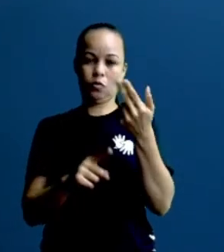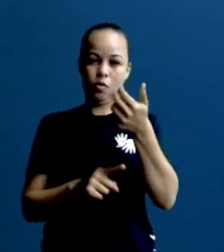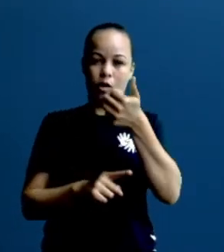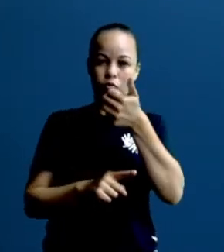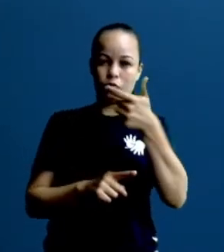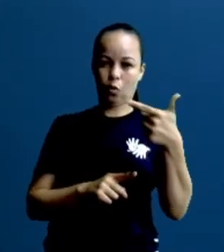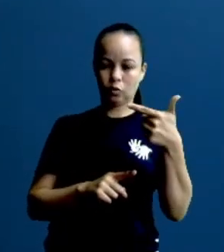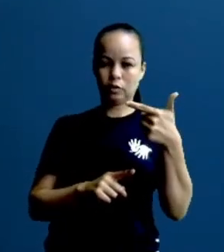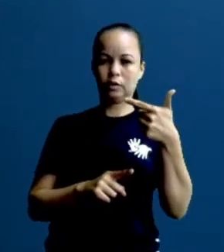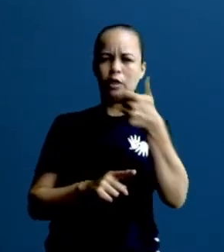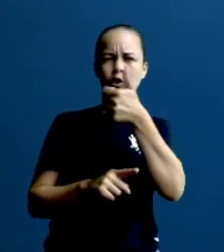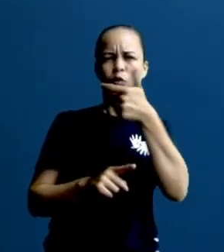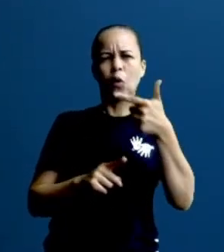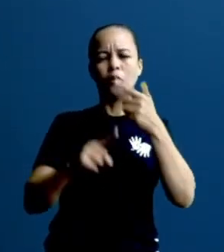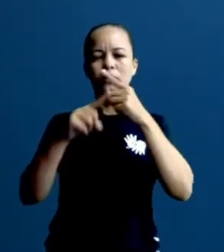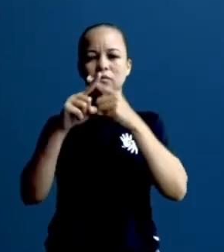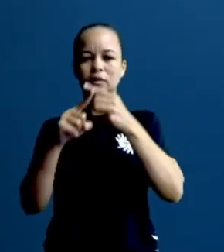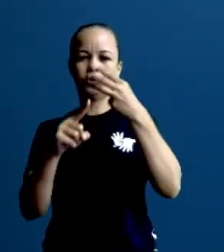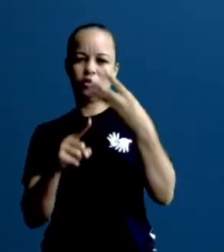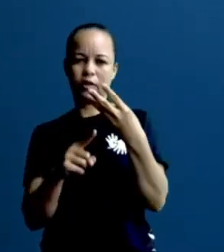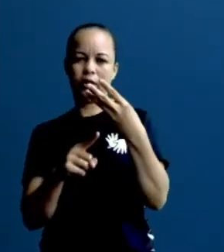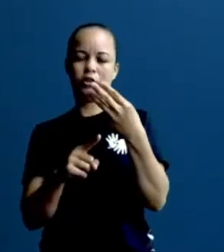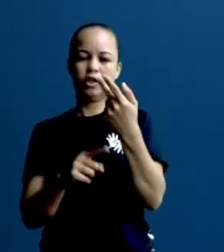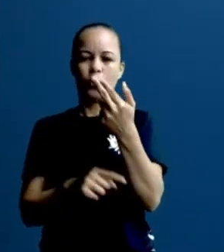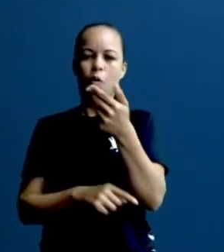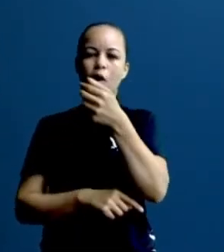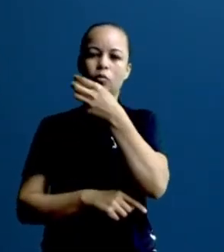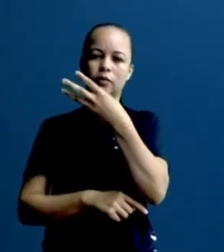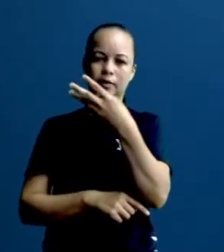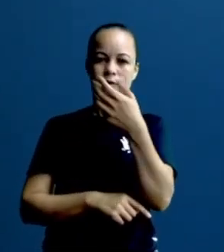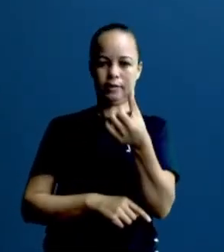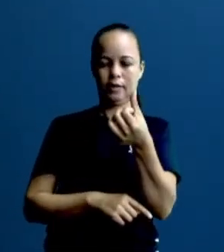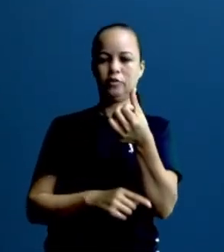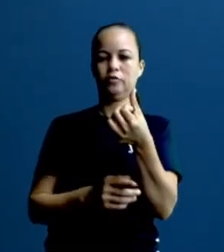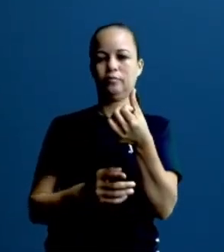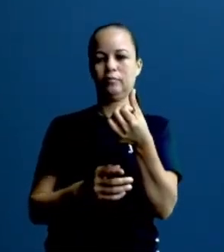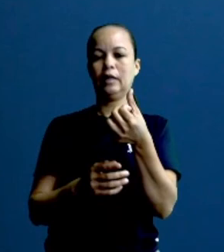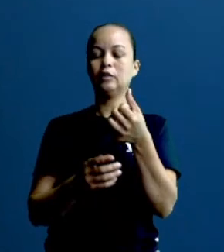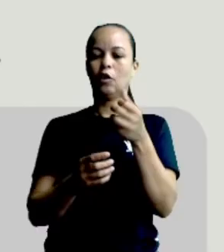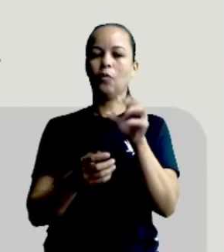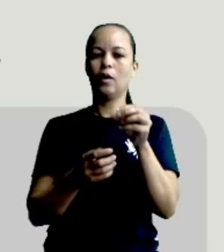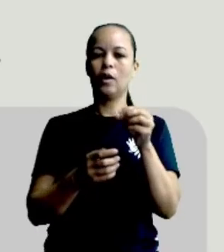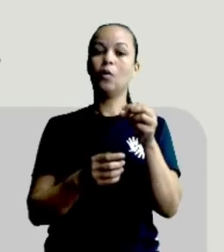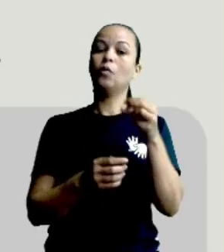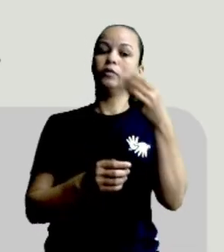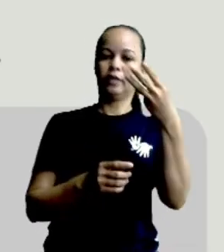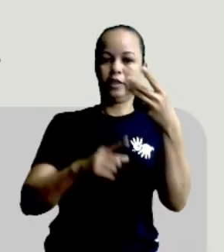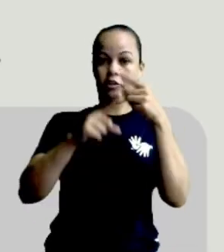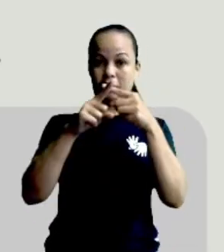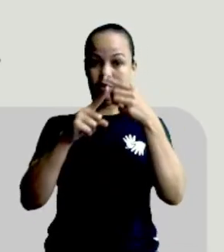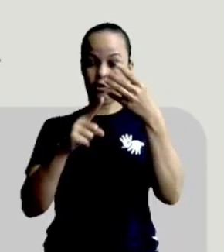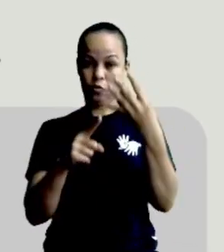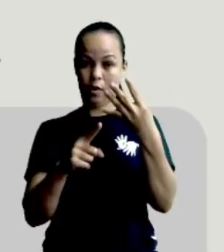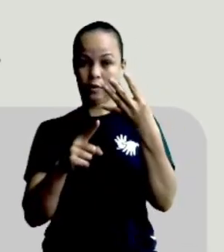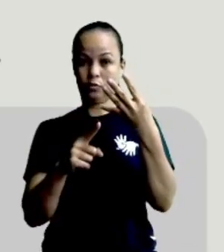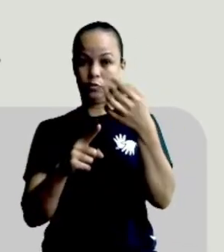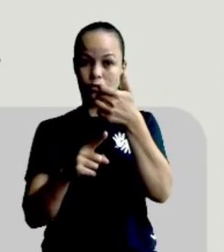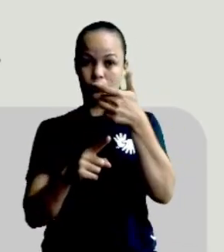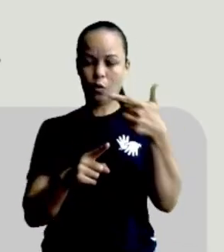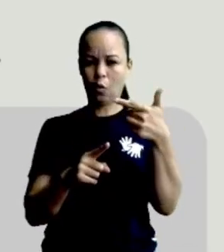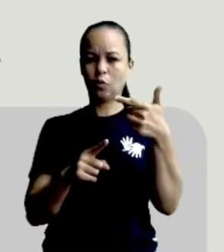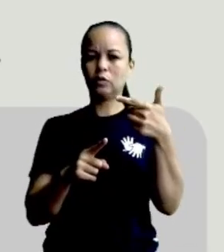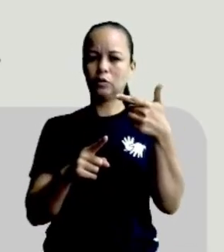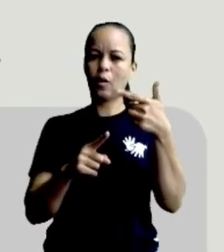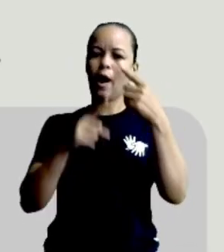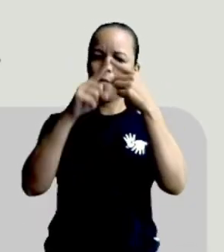Então, eu preciso calcular os 3 números. Primeiro, eu pego os 2 primeiros. 13 vezes 4, 12. Achei o resultado,